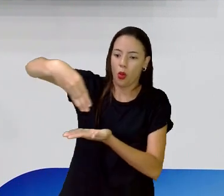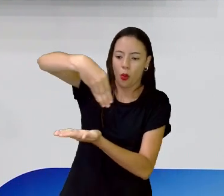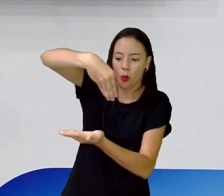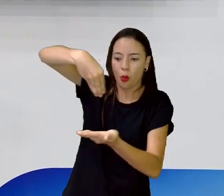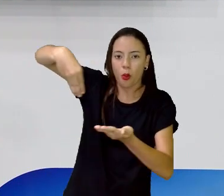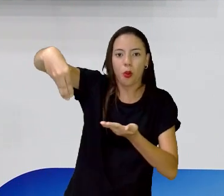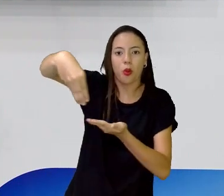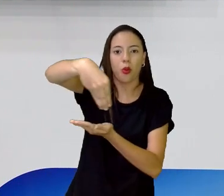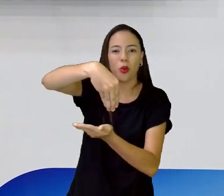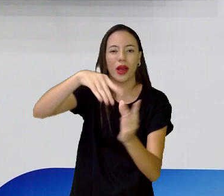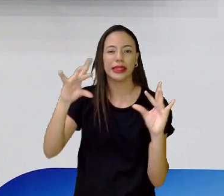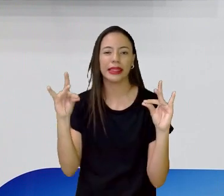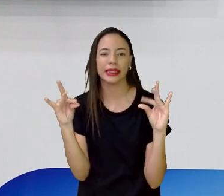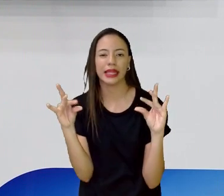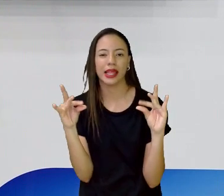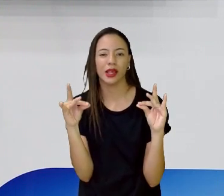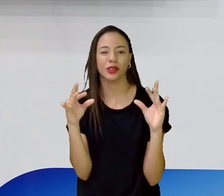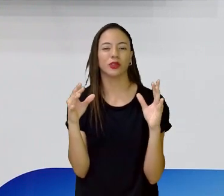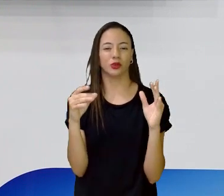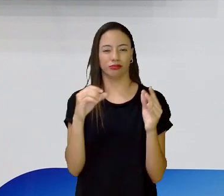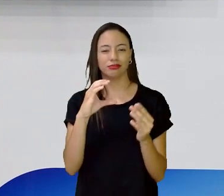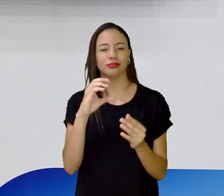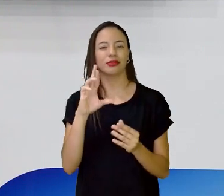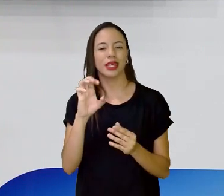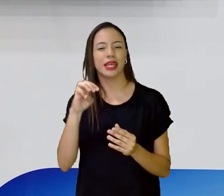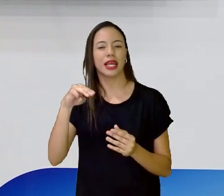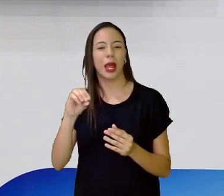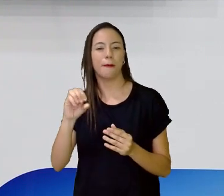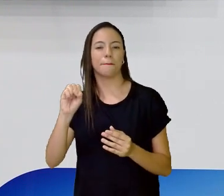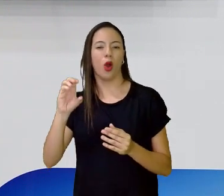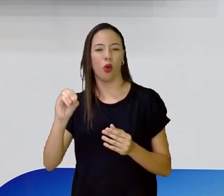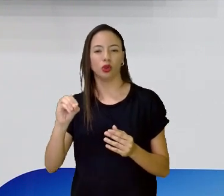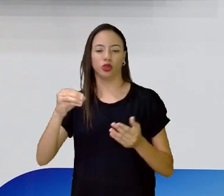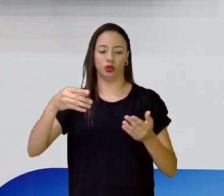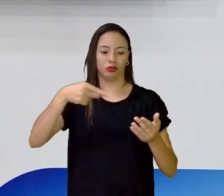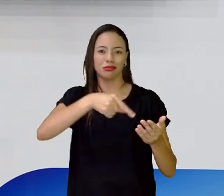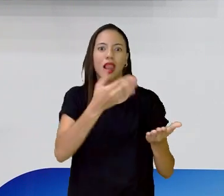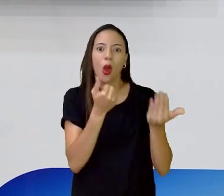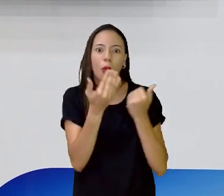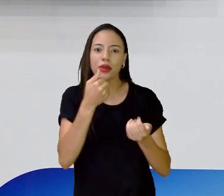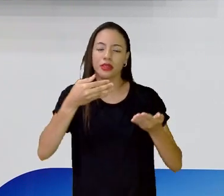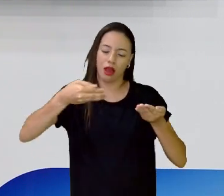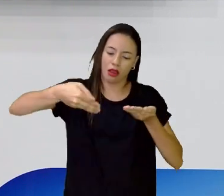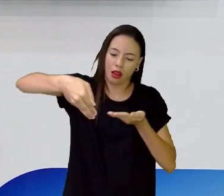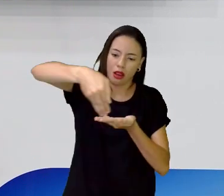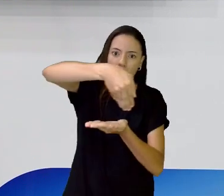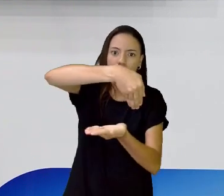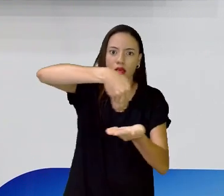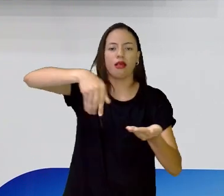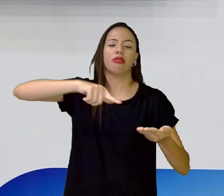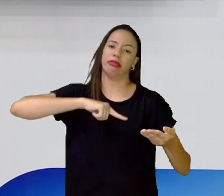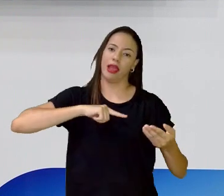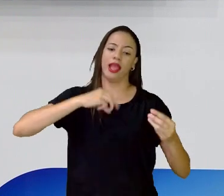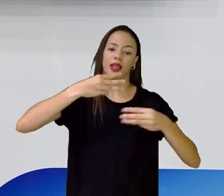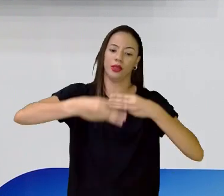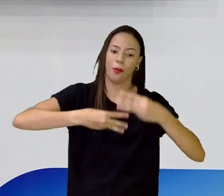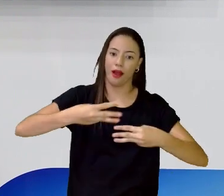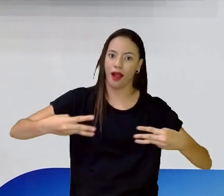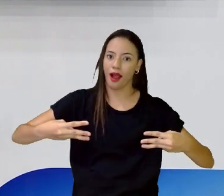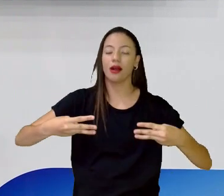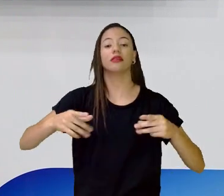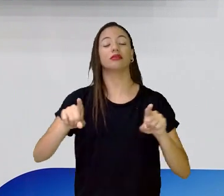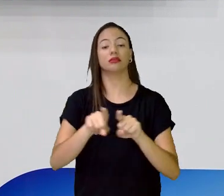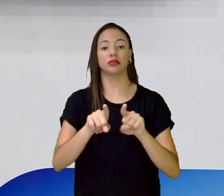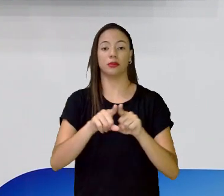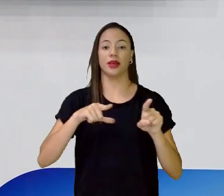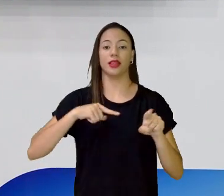que a gente coloca, um líquido, não é, cremoso, que se coloca em alimentos, tem o molho do macarrão, e existe